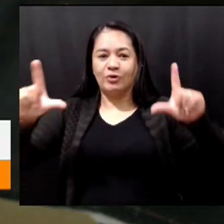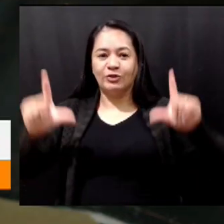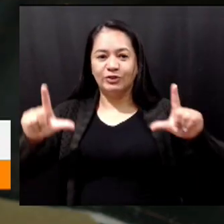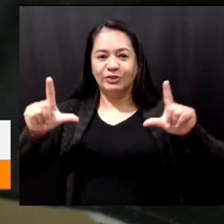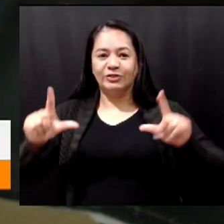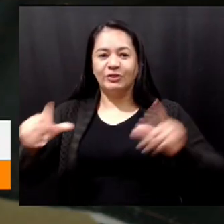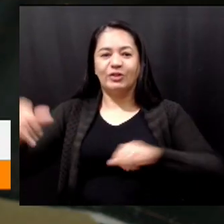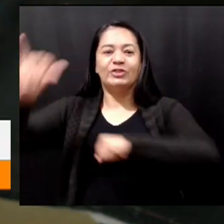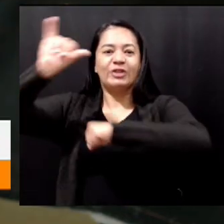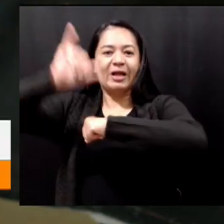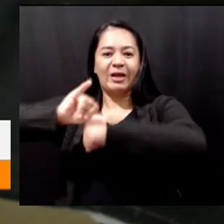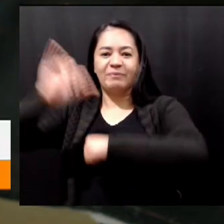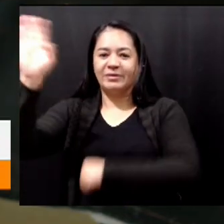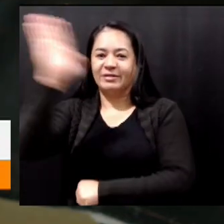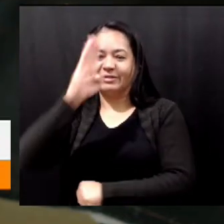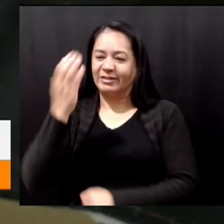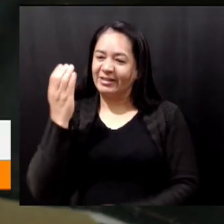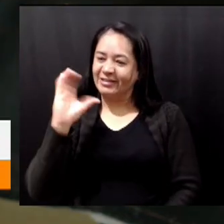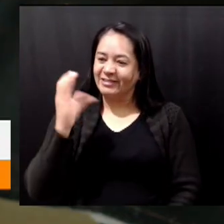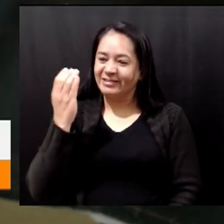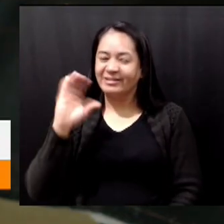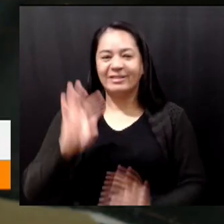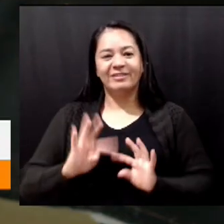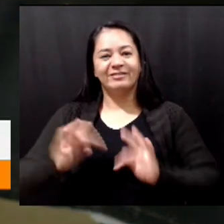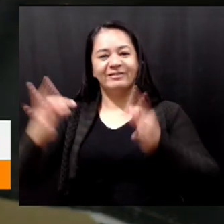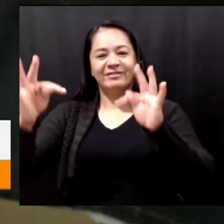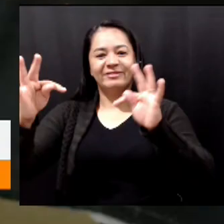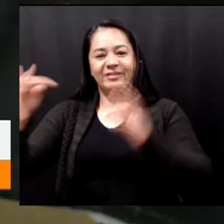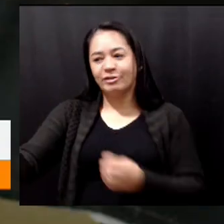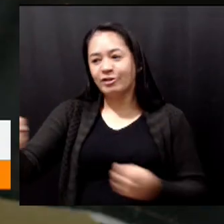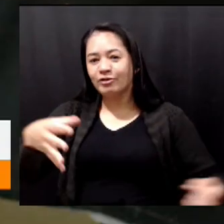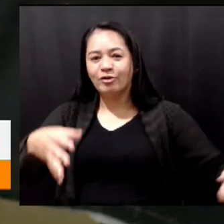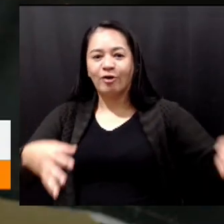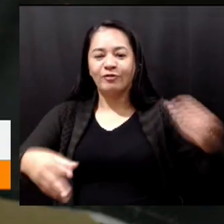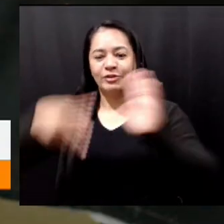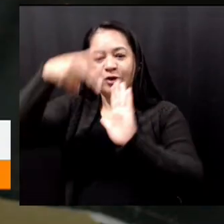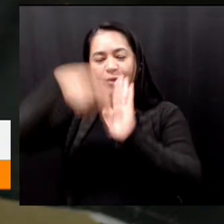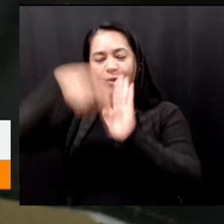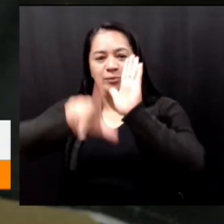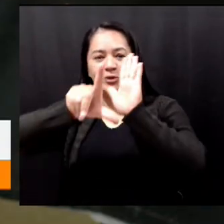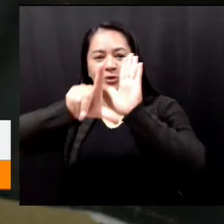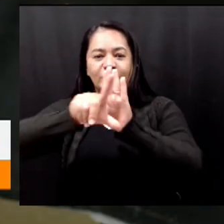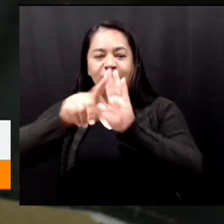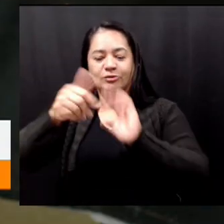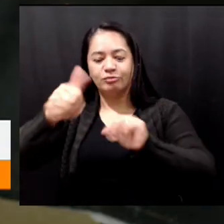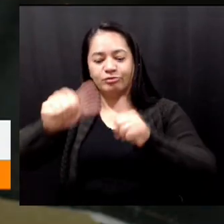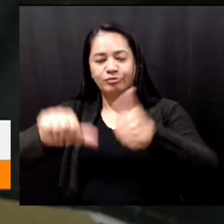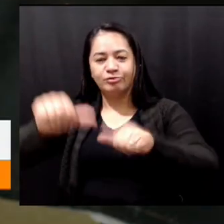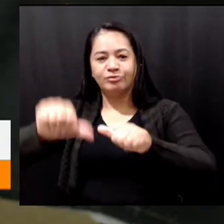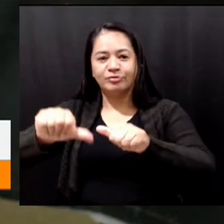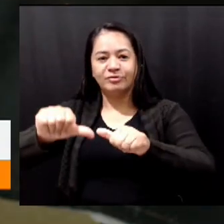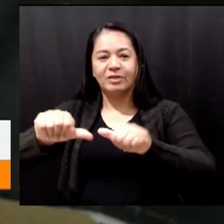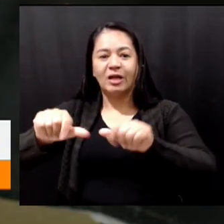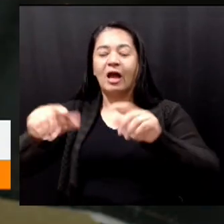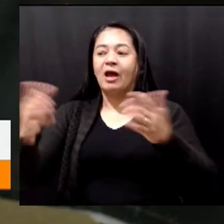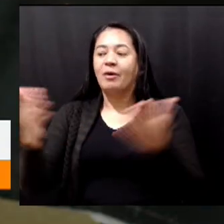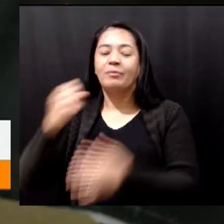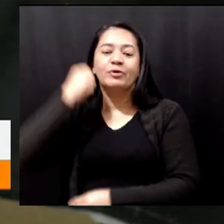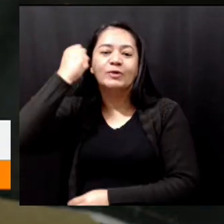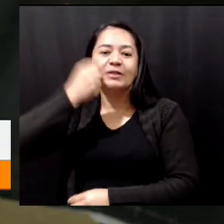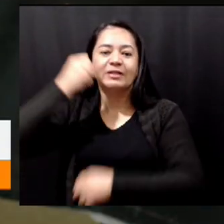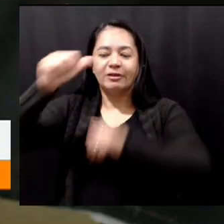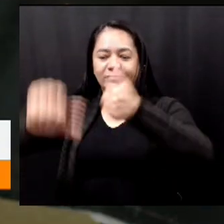Ciência e Tecnologia da Inovação. O projeto de lei segue para análise do Senado. Agora eu pergunto para o Eduardo, né, de que forma você acredita